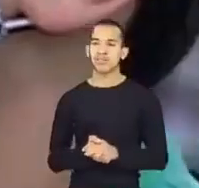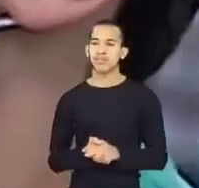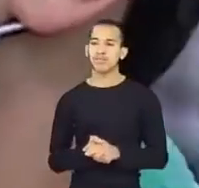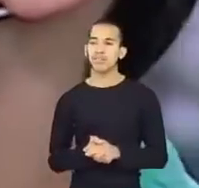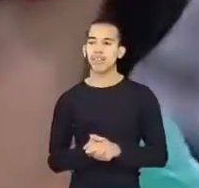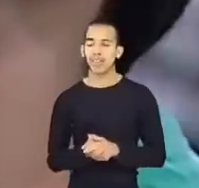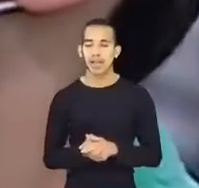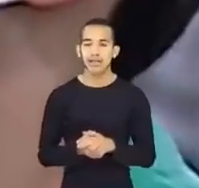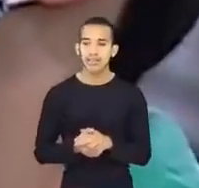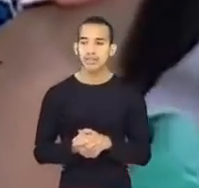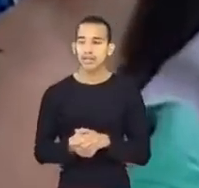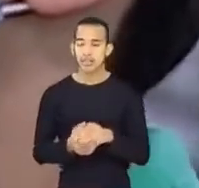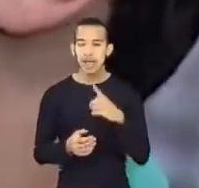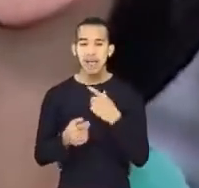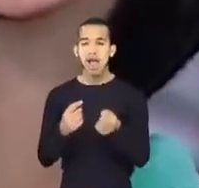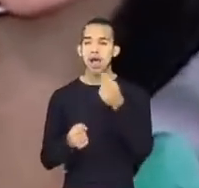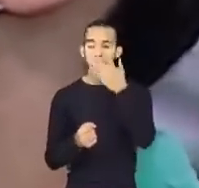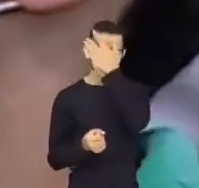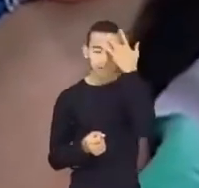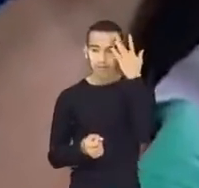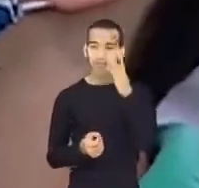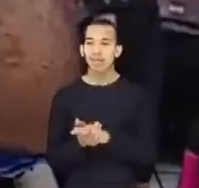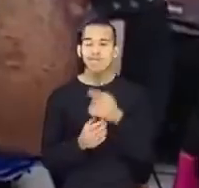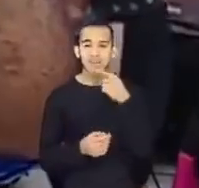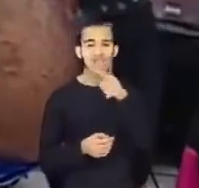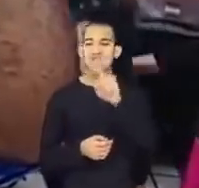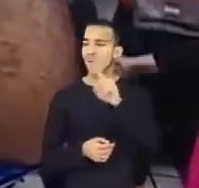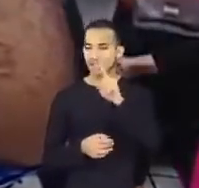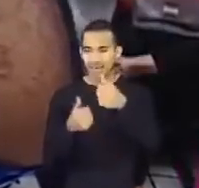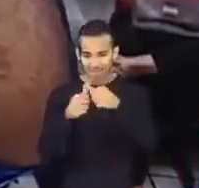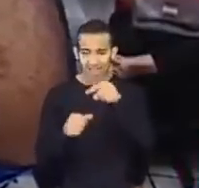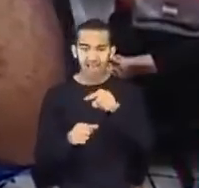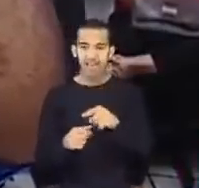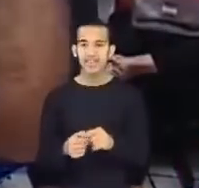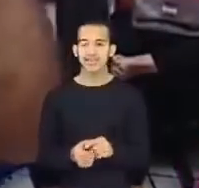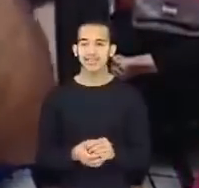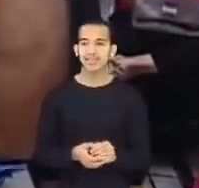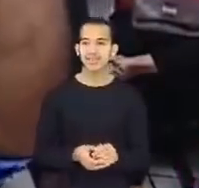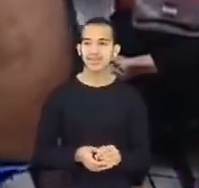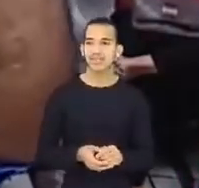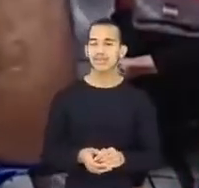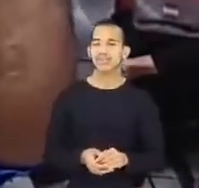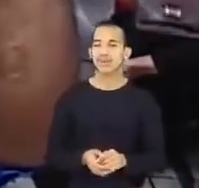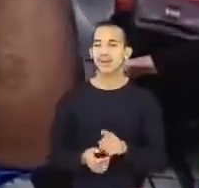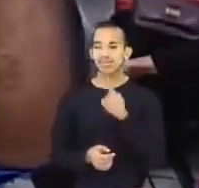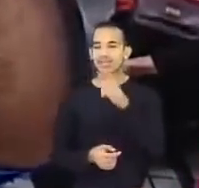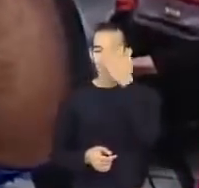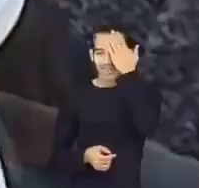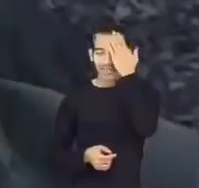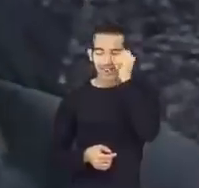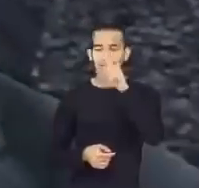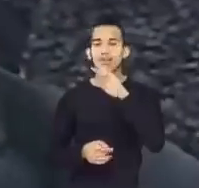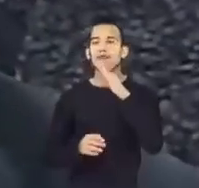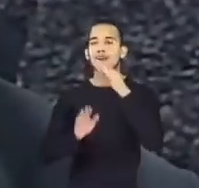foram. Deus falou: não, vai você, ele vai ficar aí. É, vocês sabem disso, você conhece a lista,